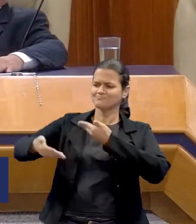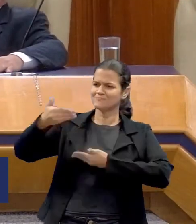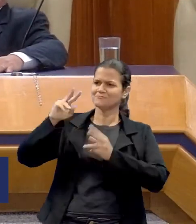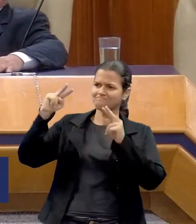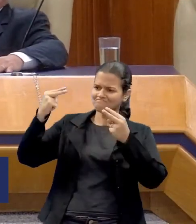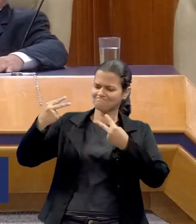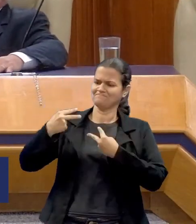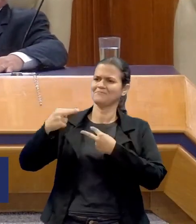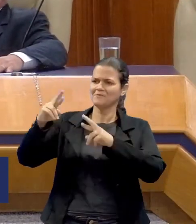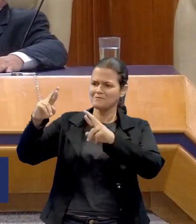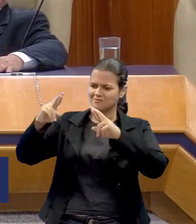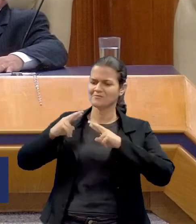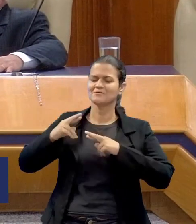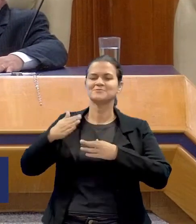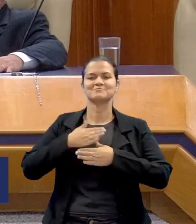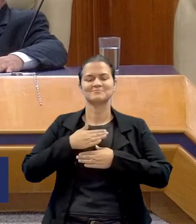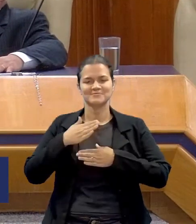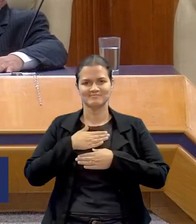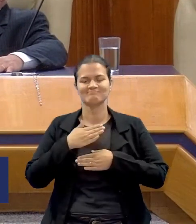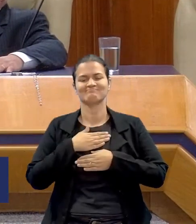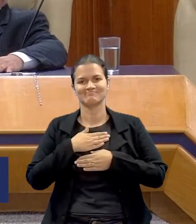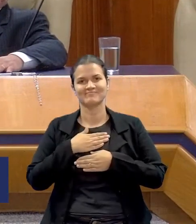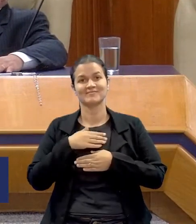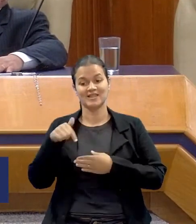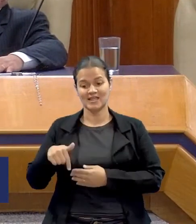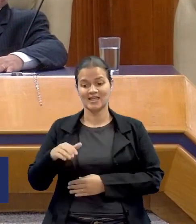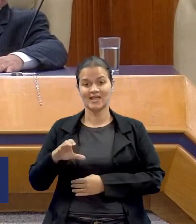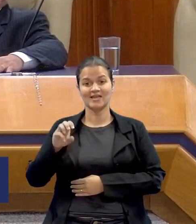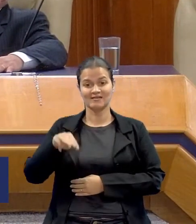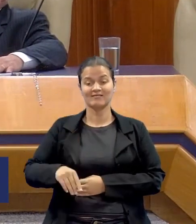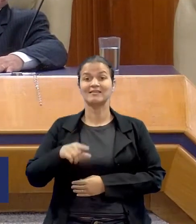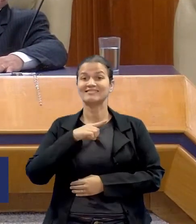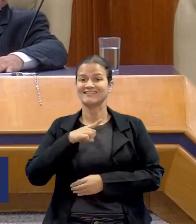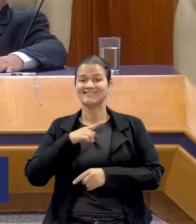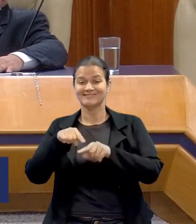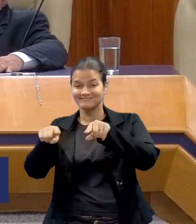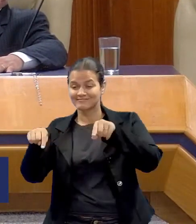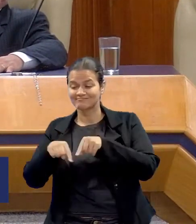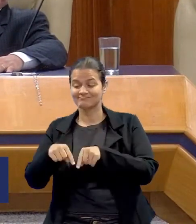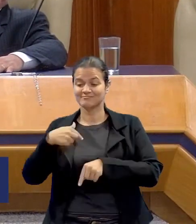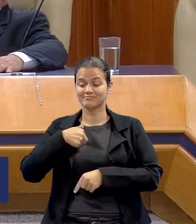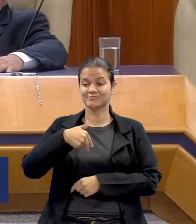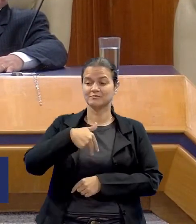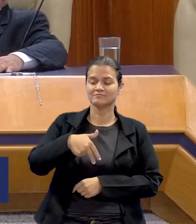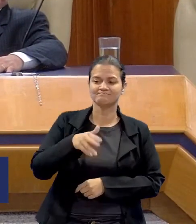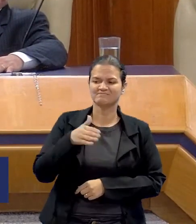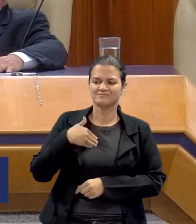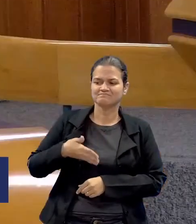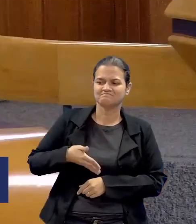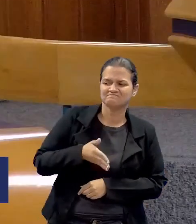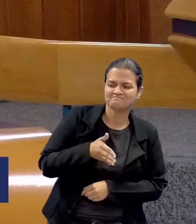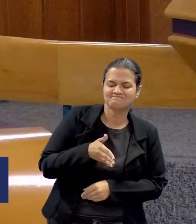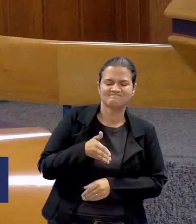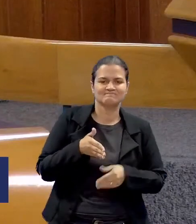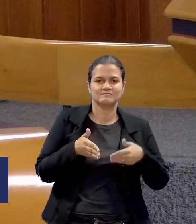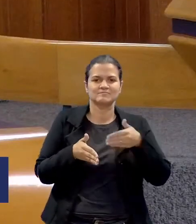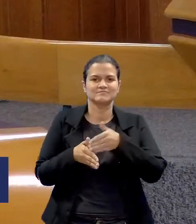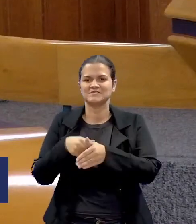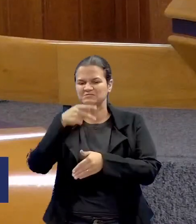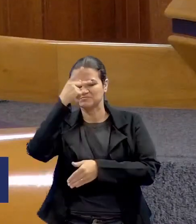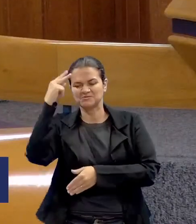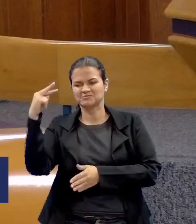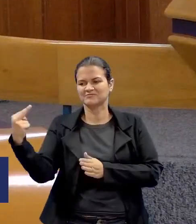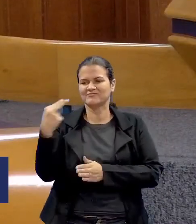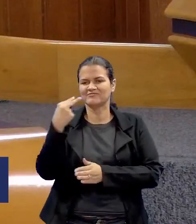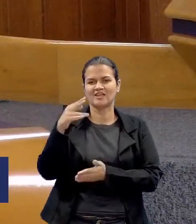e respeitado. Essa Casa de Leis tem gabinetes que a gente passa, mas a gente só passa. Ninguém te